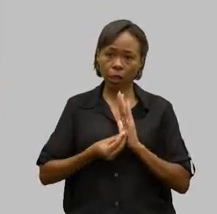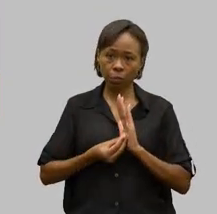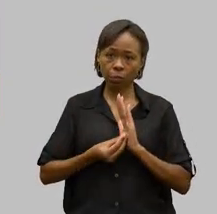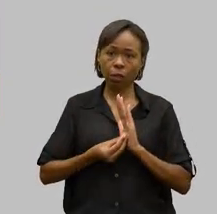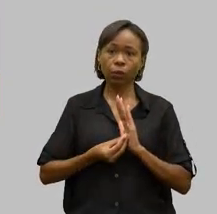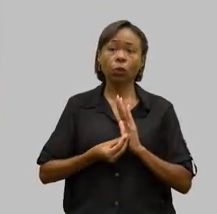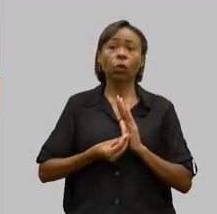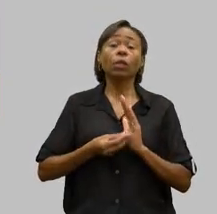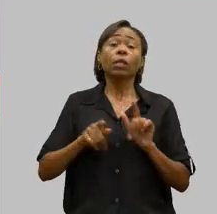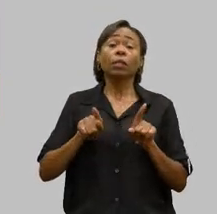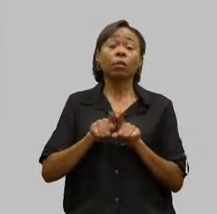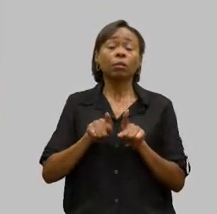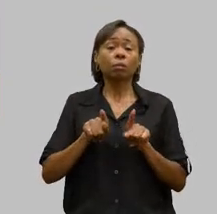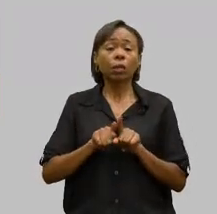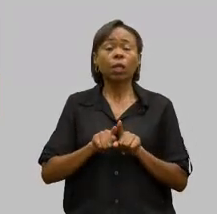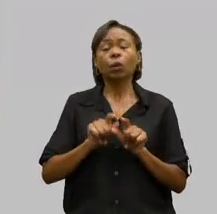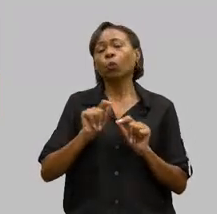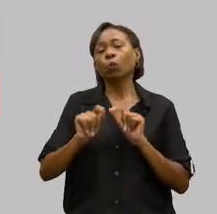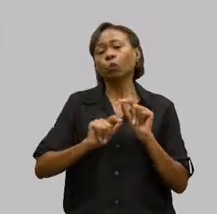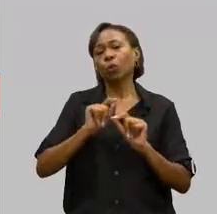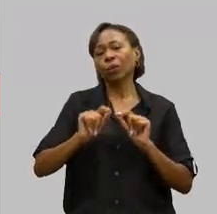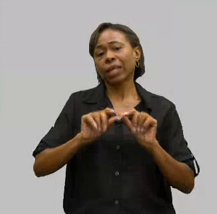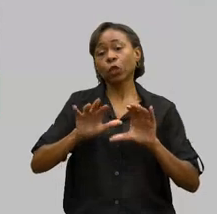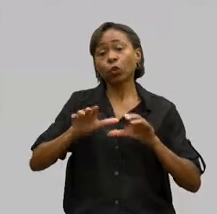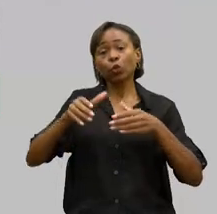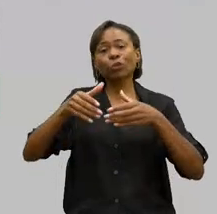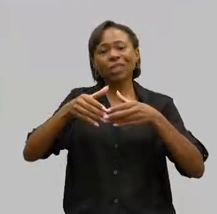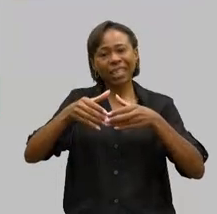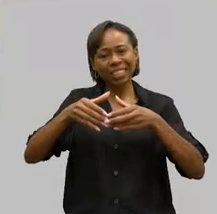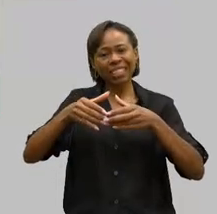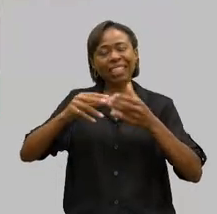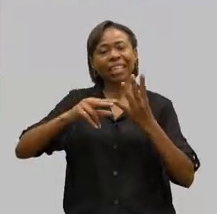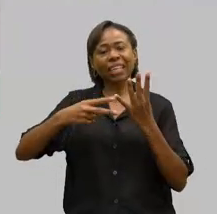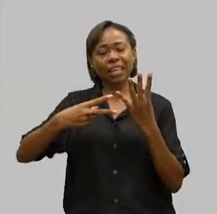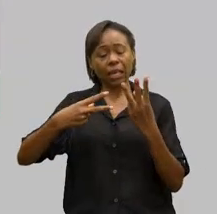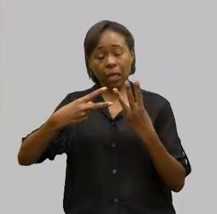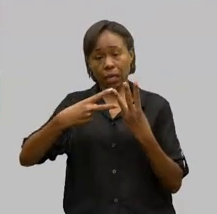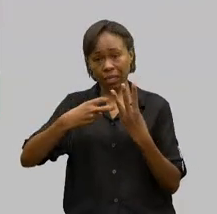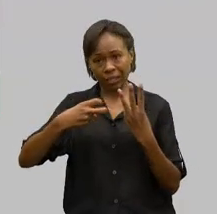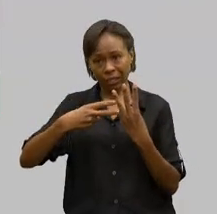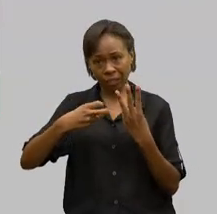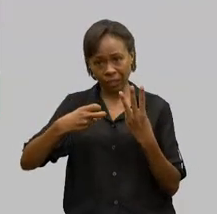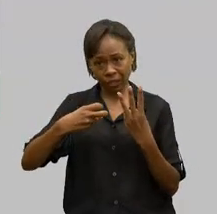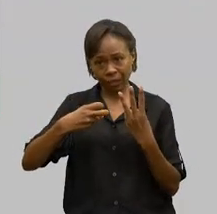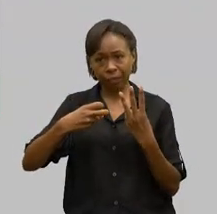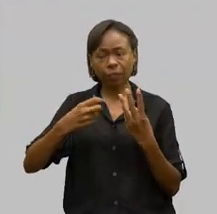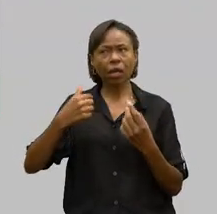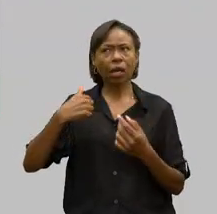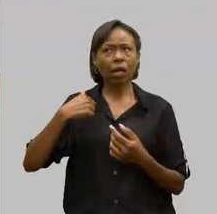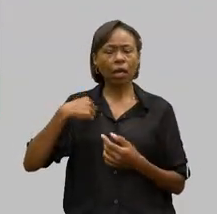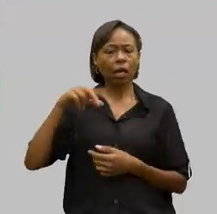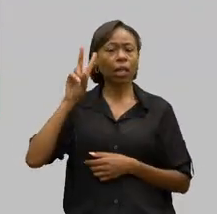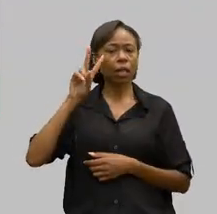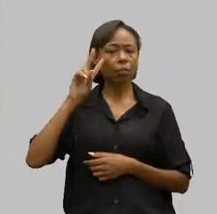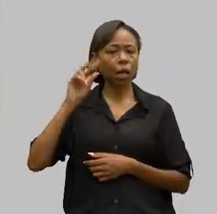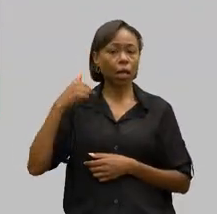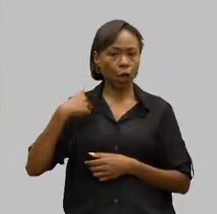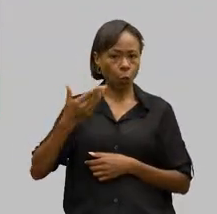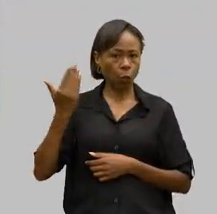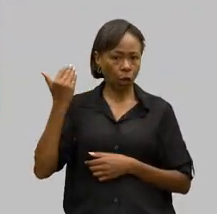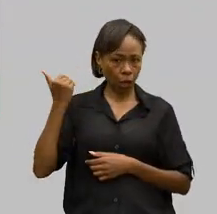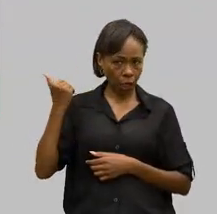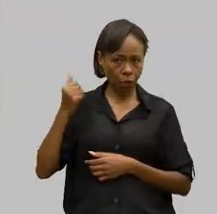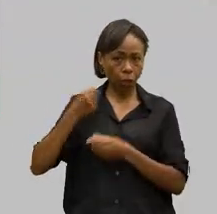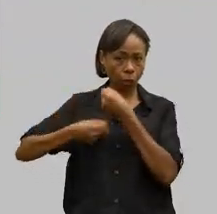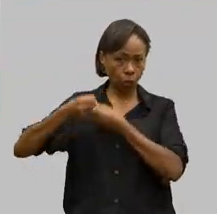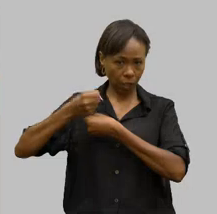nos chega pelas comunidades indígenas. Eu queria lembrar que eu tive na secretaria no final do